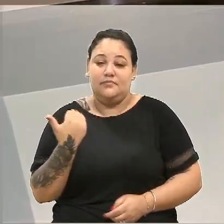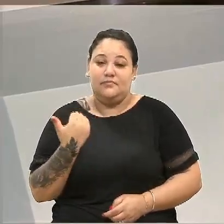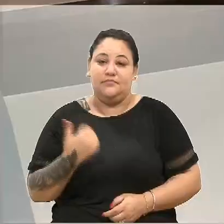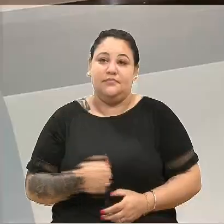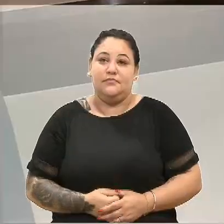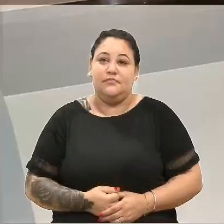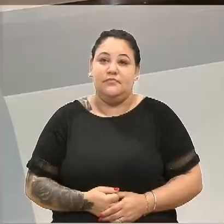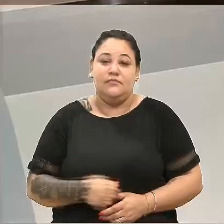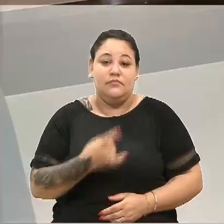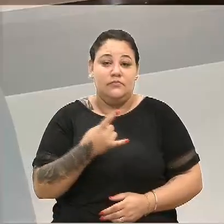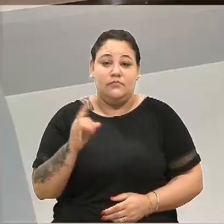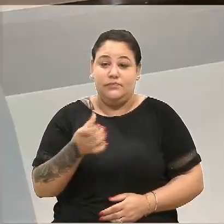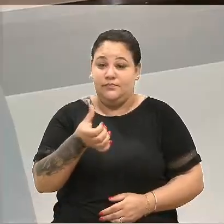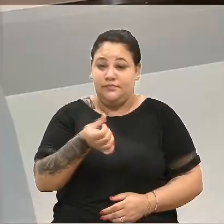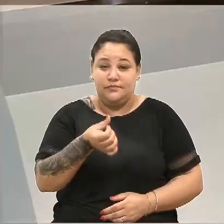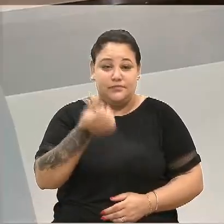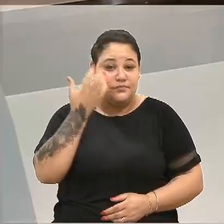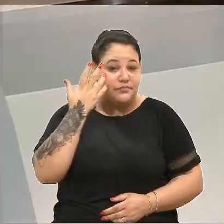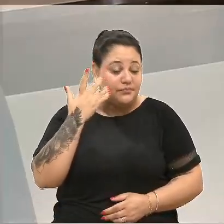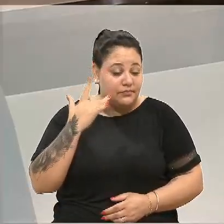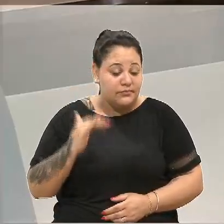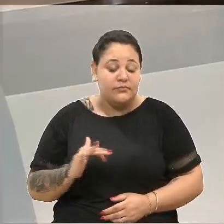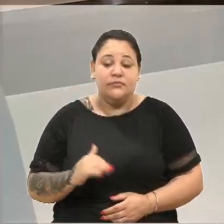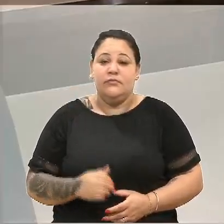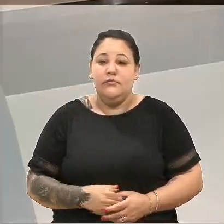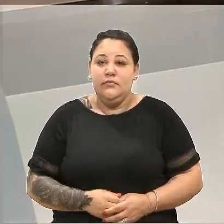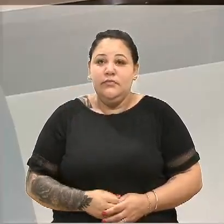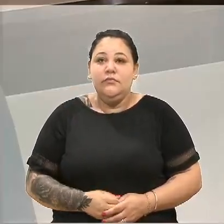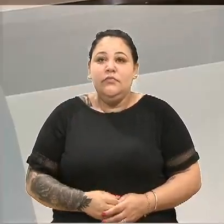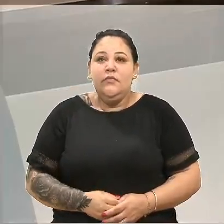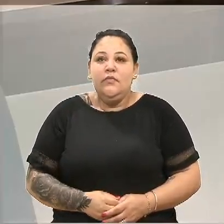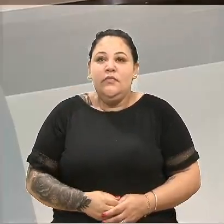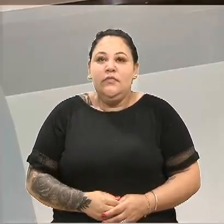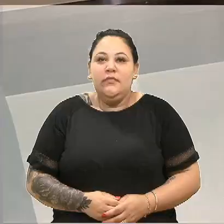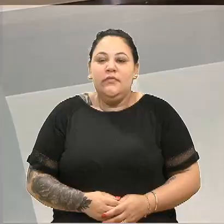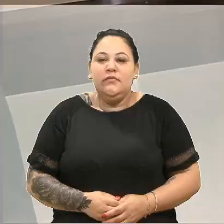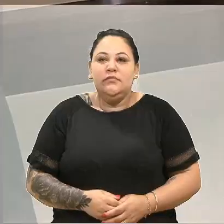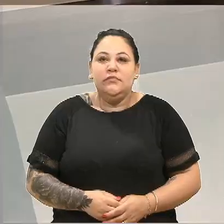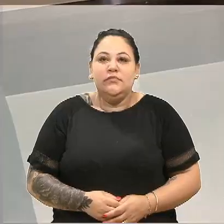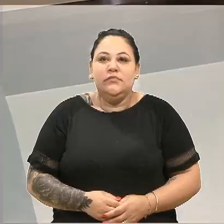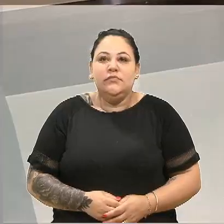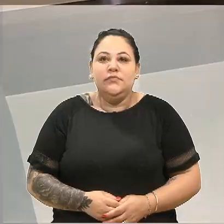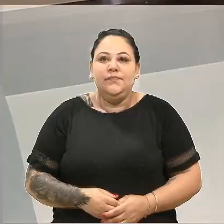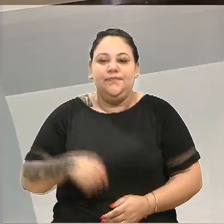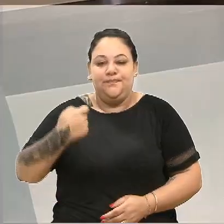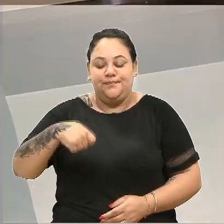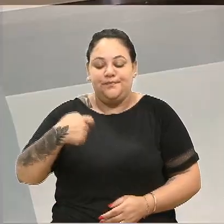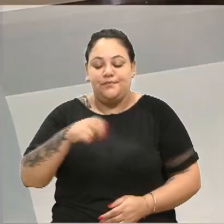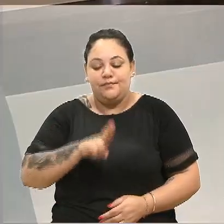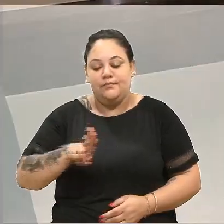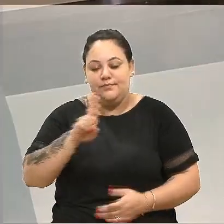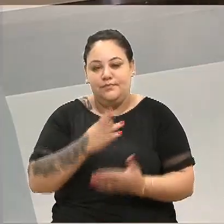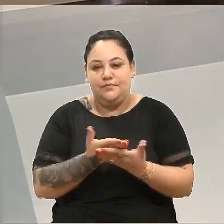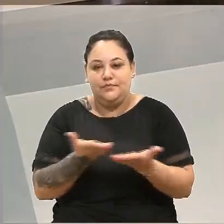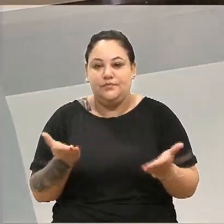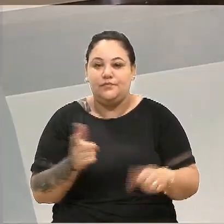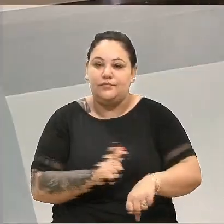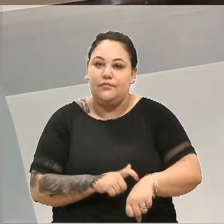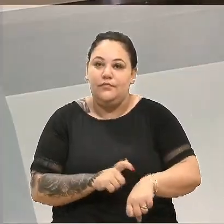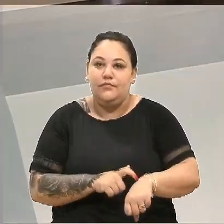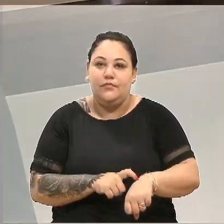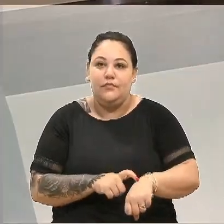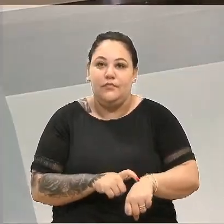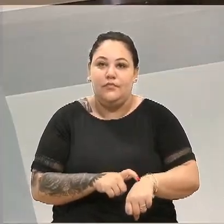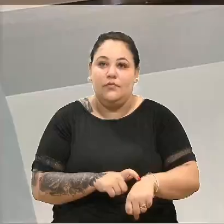últimos 6 dias, 5 baixa. Eu não poderia deixar de usar esse espaço, vir José